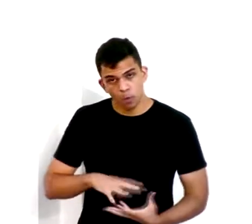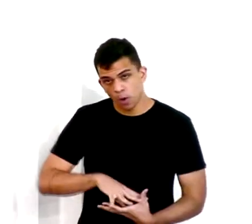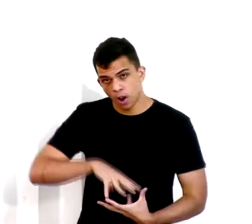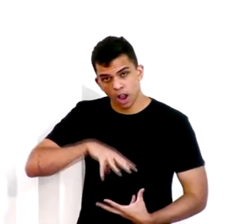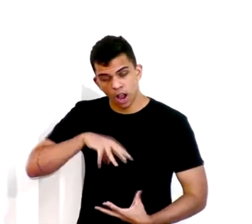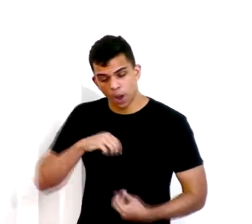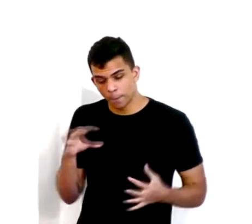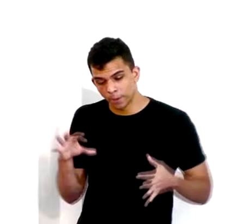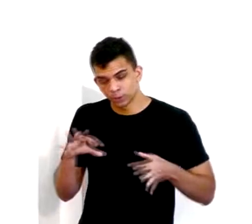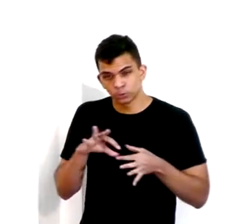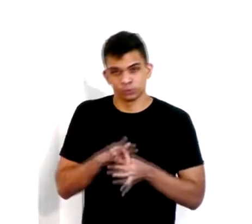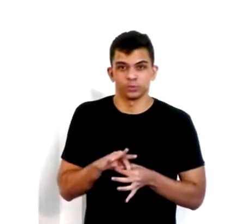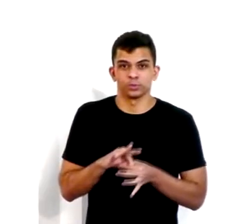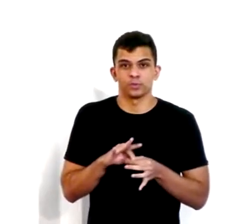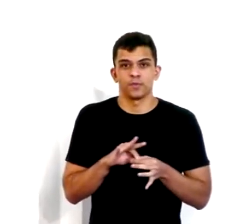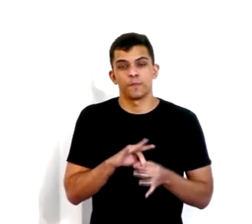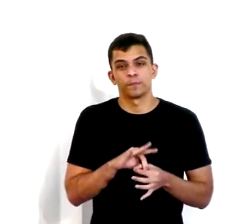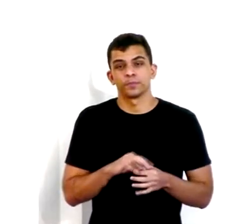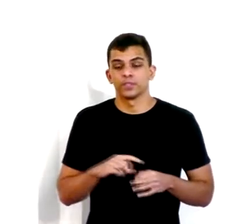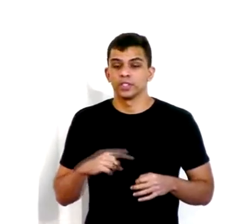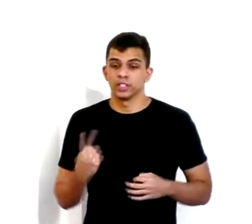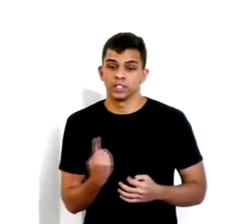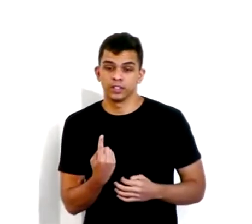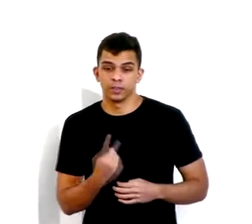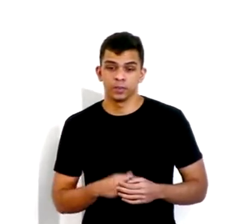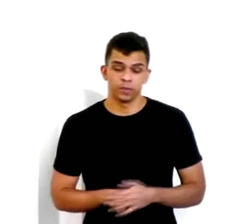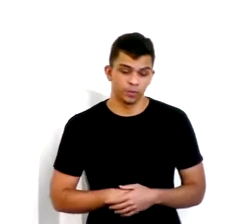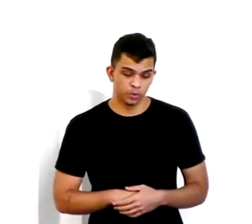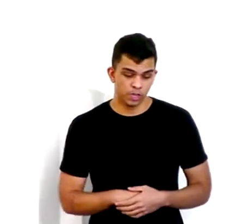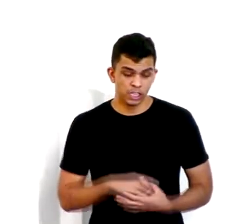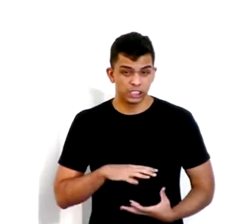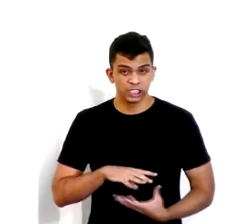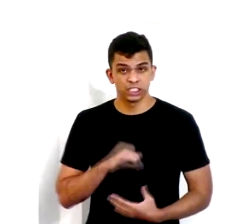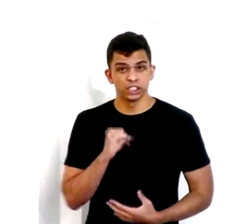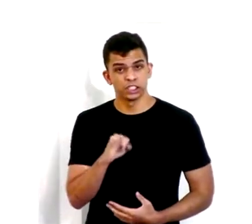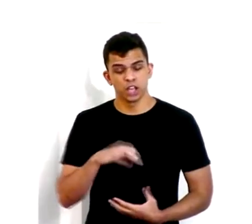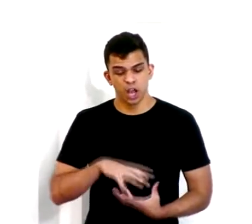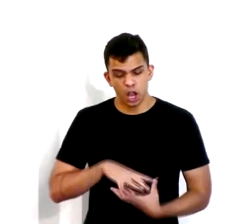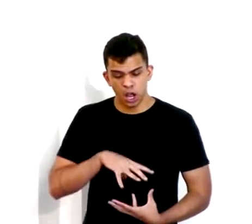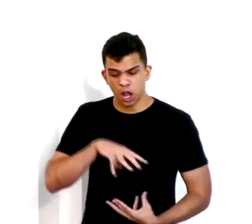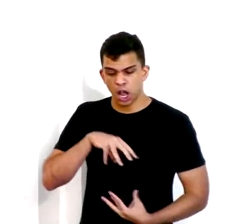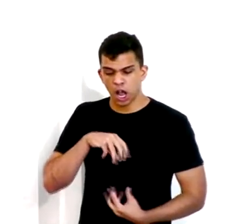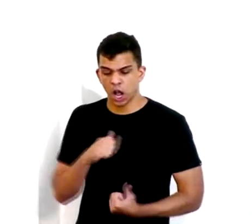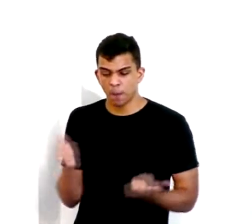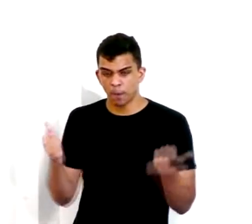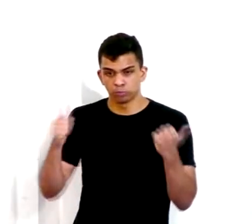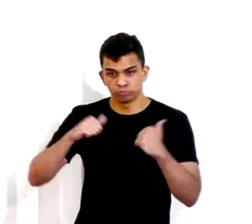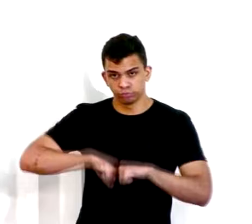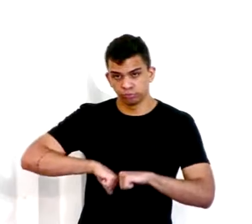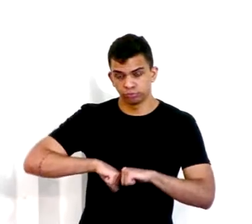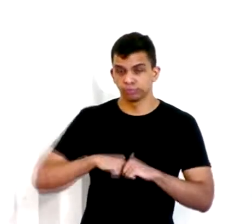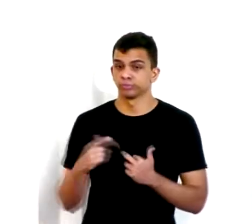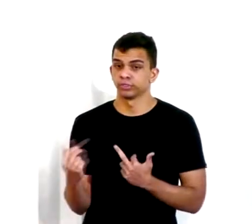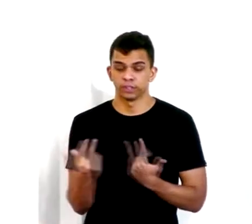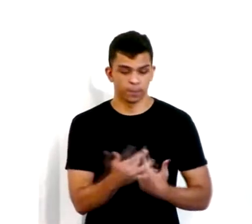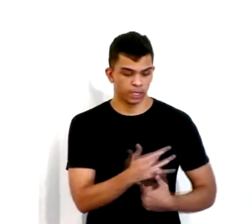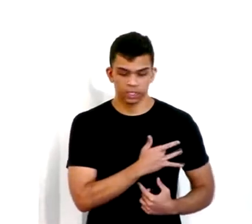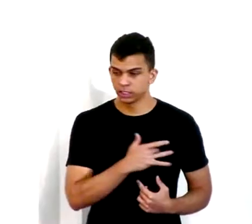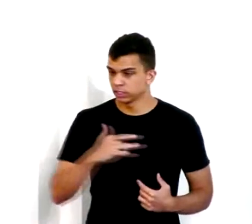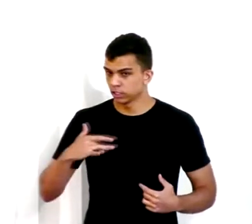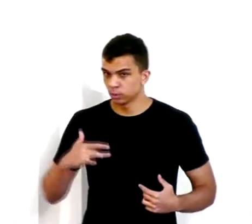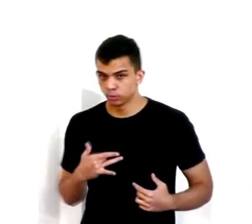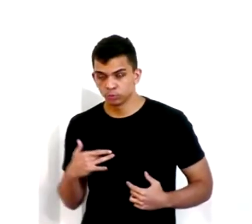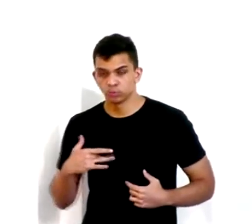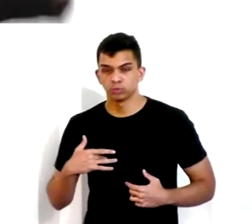Portanto, aquilo que acontece no mundo interior vai afetar com certeza a nossa vida, a nossa saúde, os